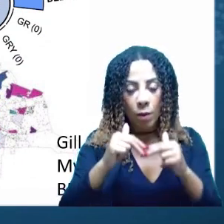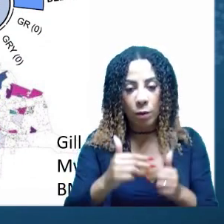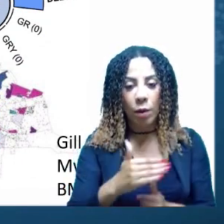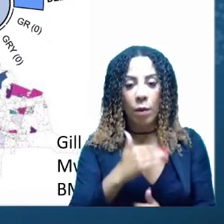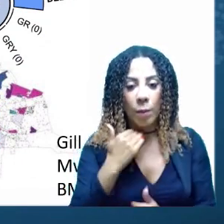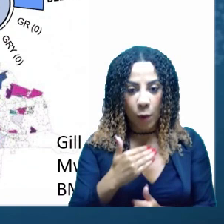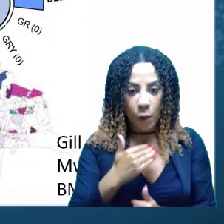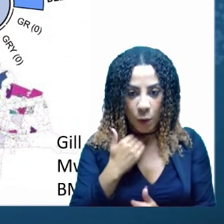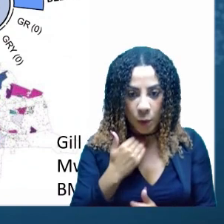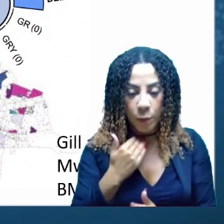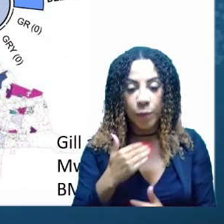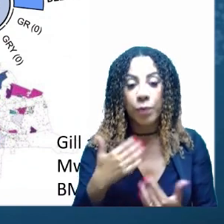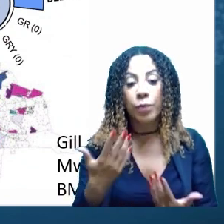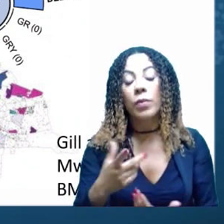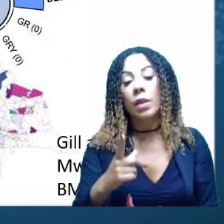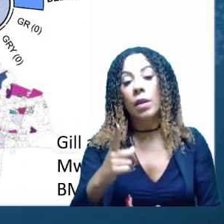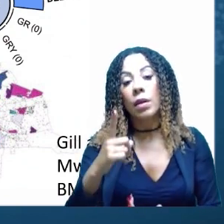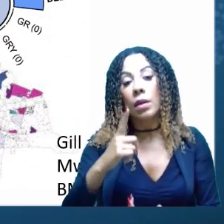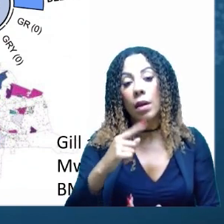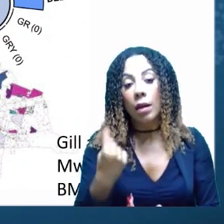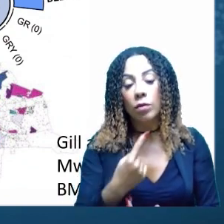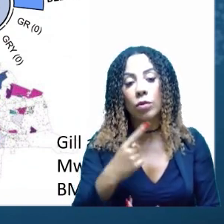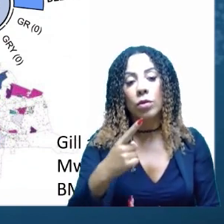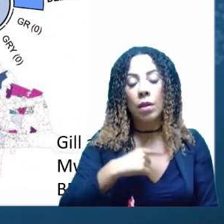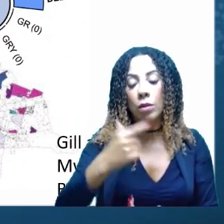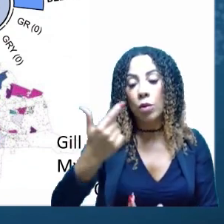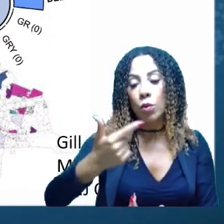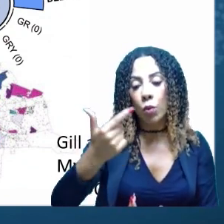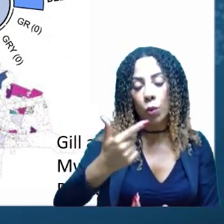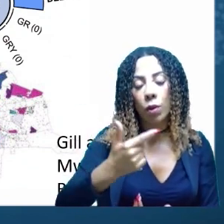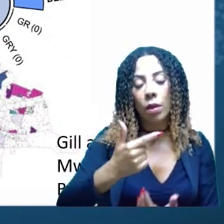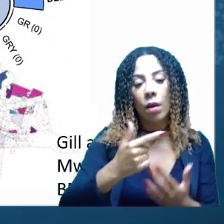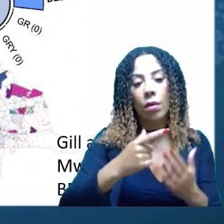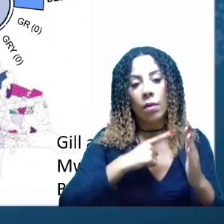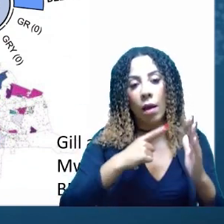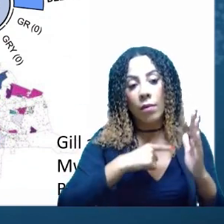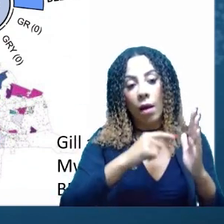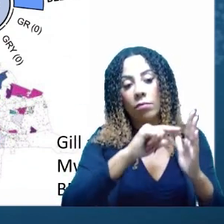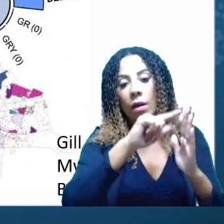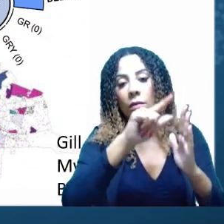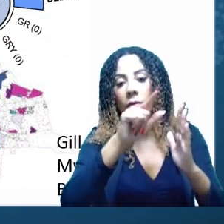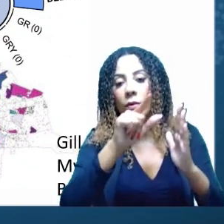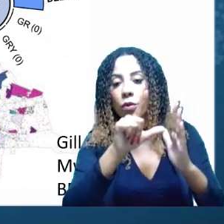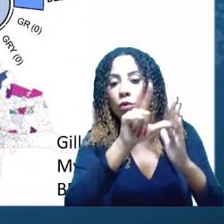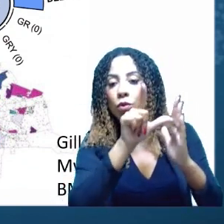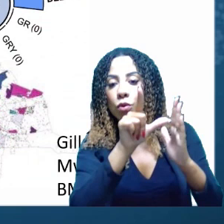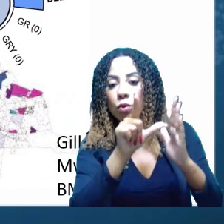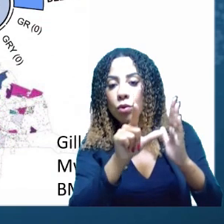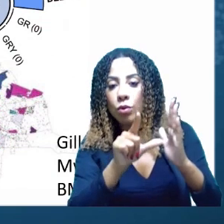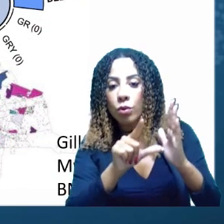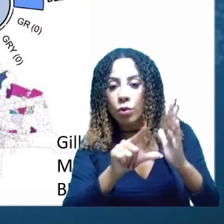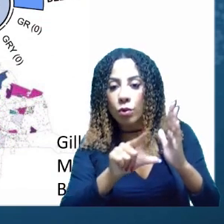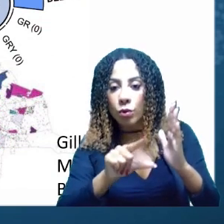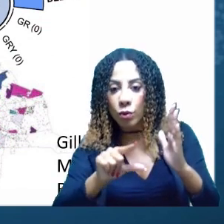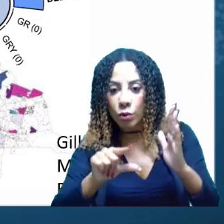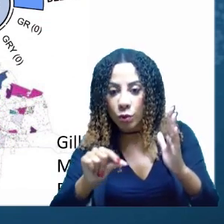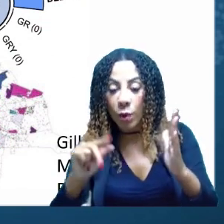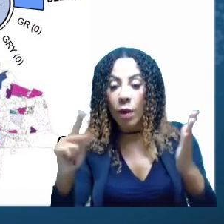Então, a gente tem a segunda curva que começou a diminuir e aí começa a aumentar de novo na